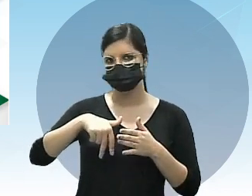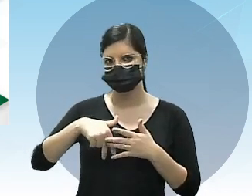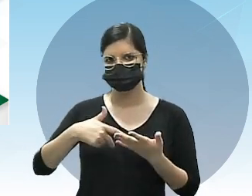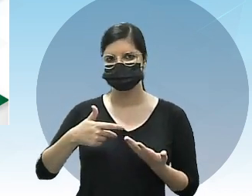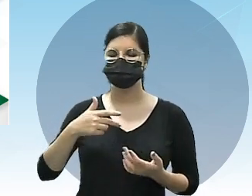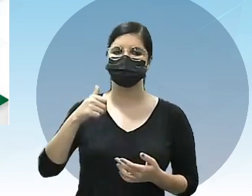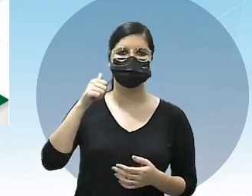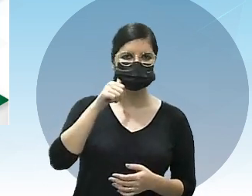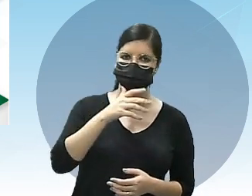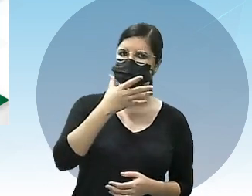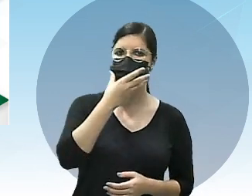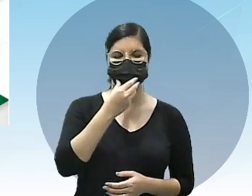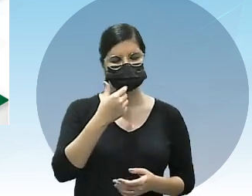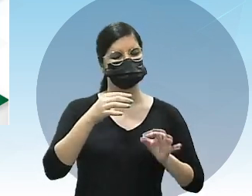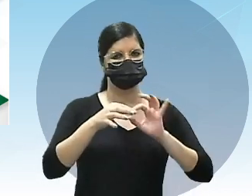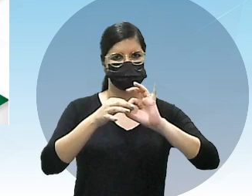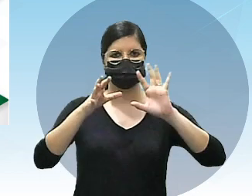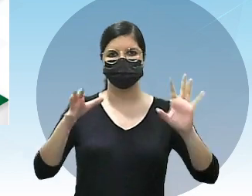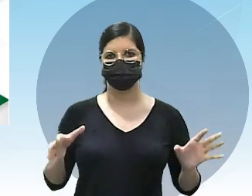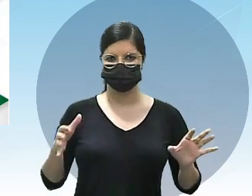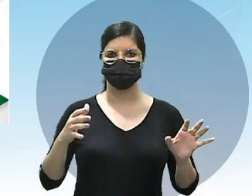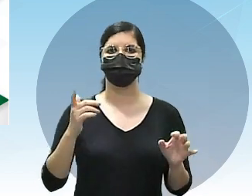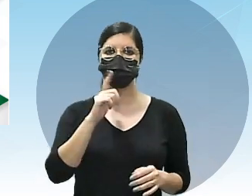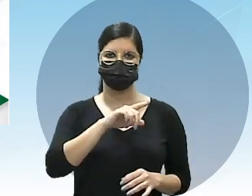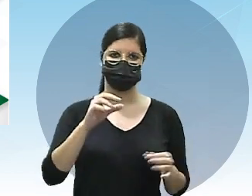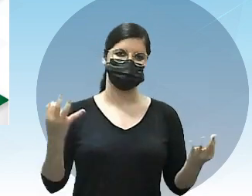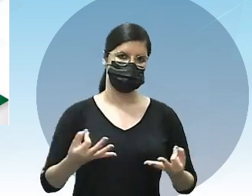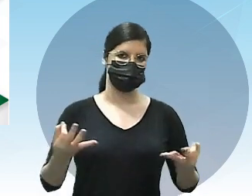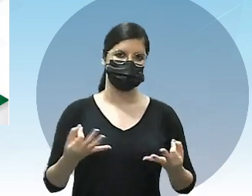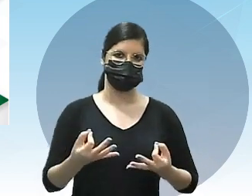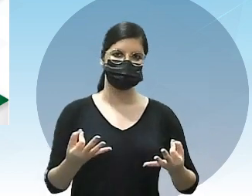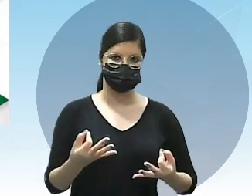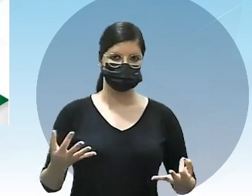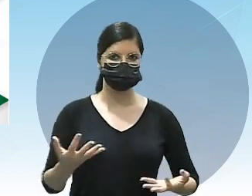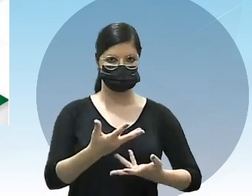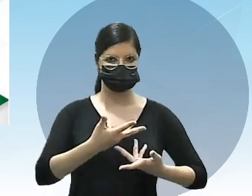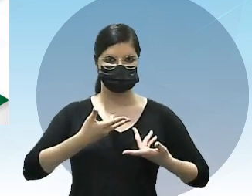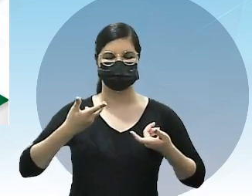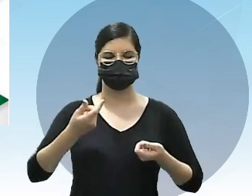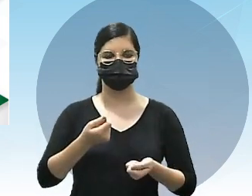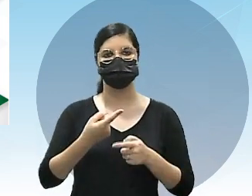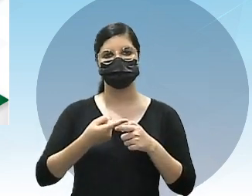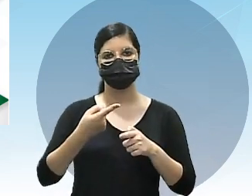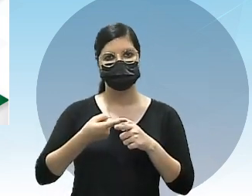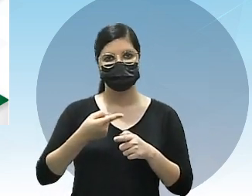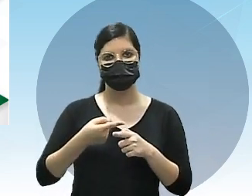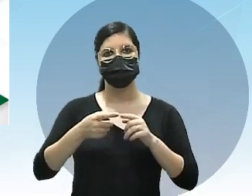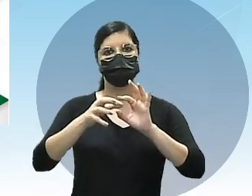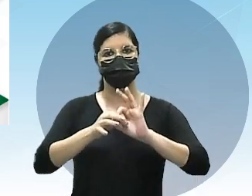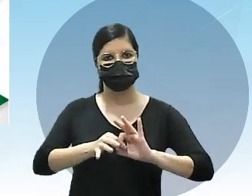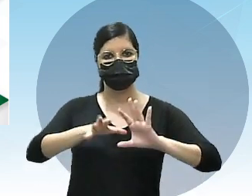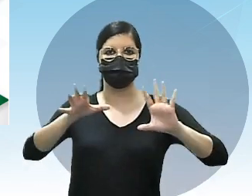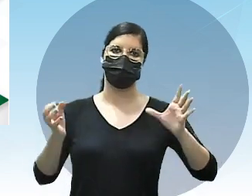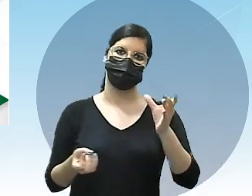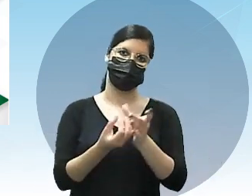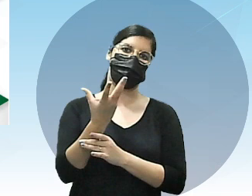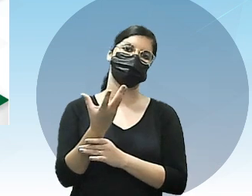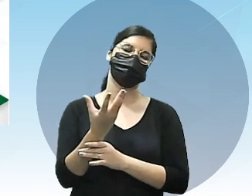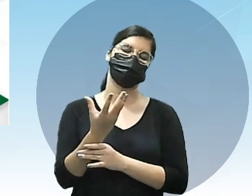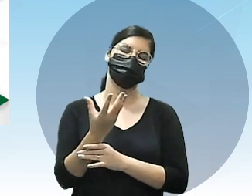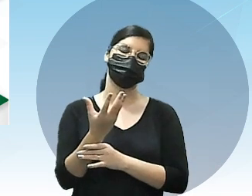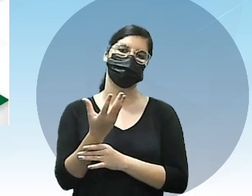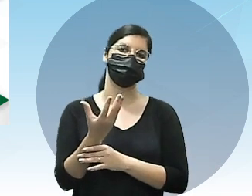é por isso que em nota a mulher conseguem ter uma performance excelente incrível uma dança contemporânea porque eles têm mais liberdade para criar